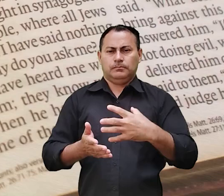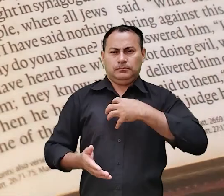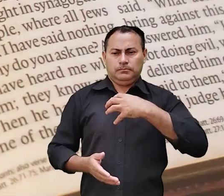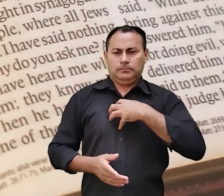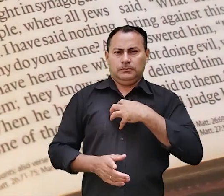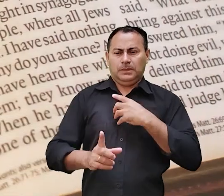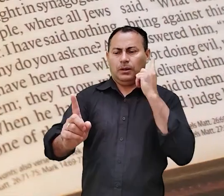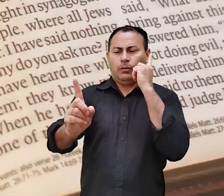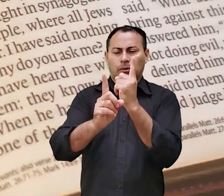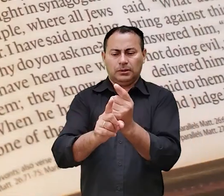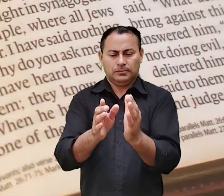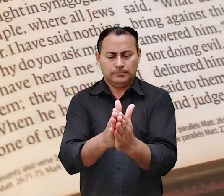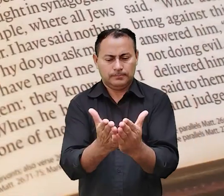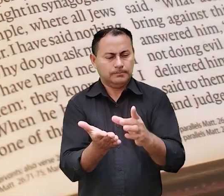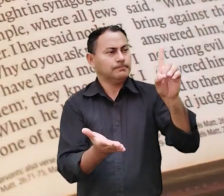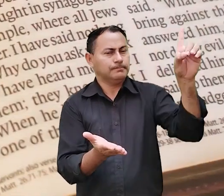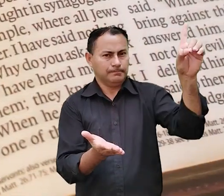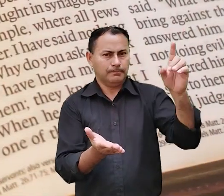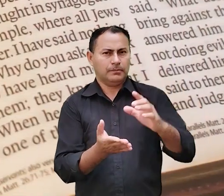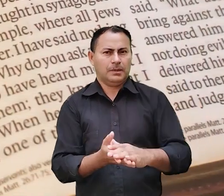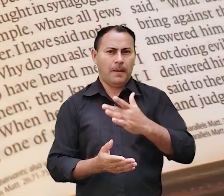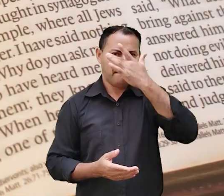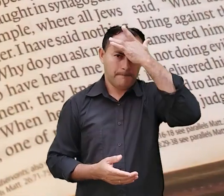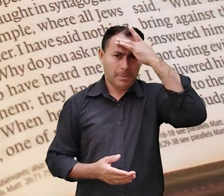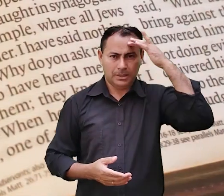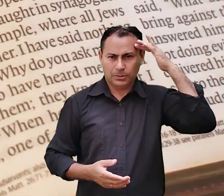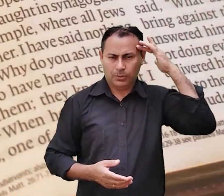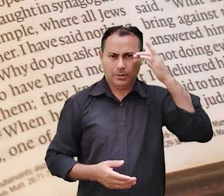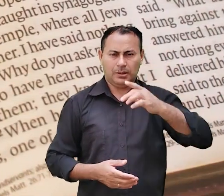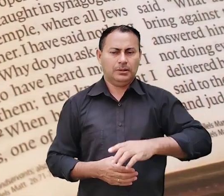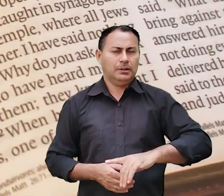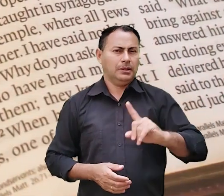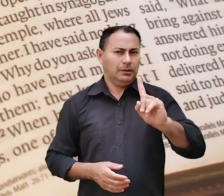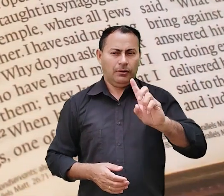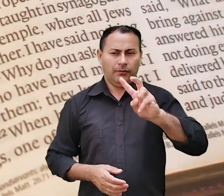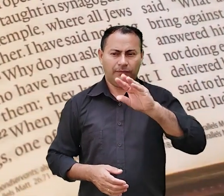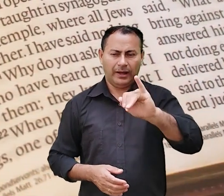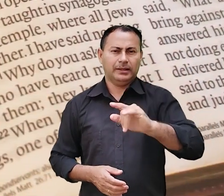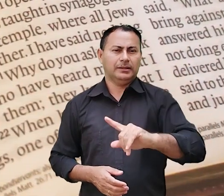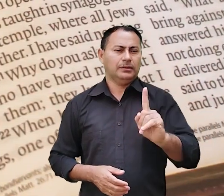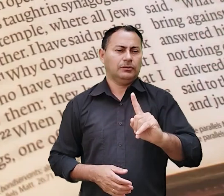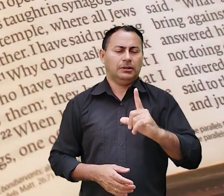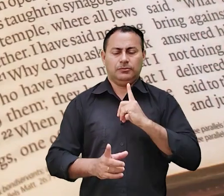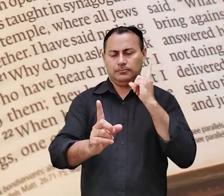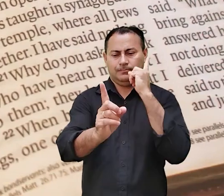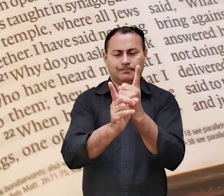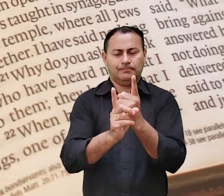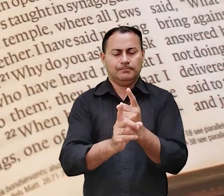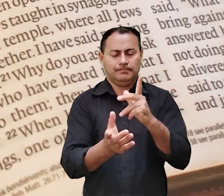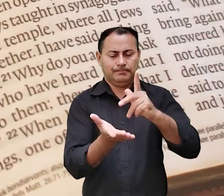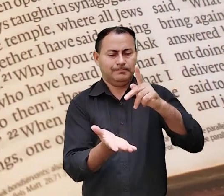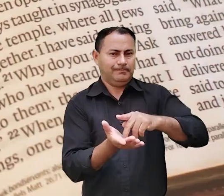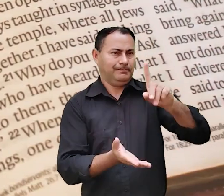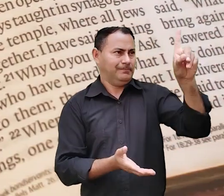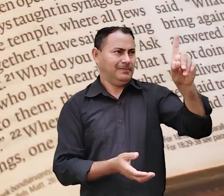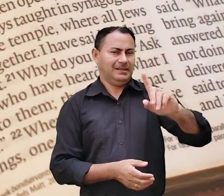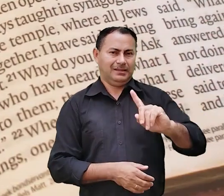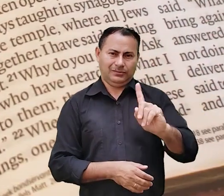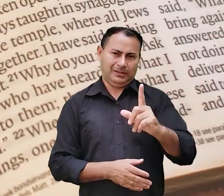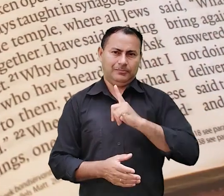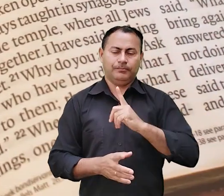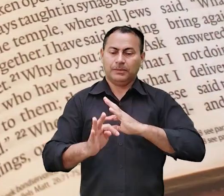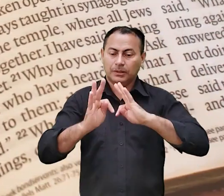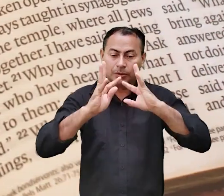o padrão que encontramos nas escrituras um homem que não vai não teve um encontro real com